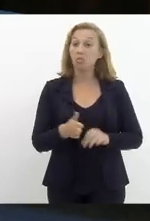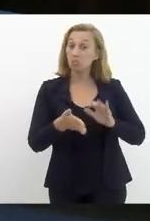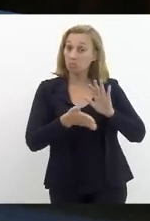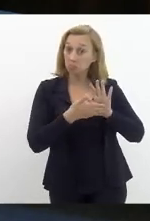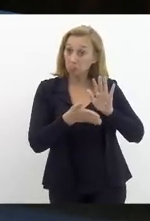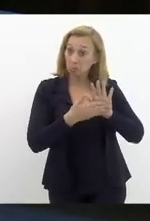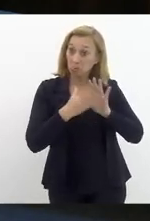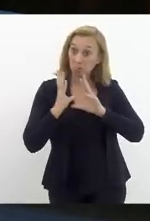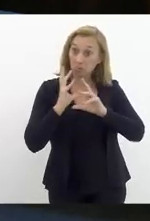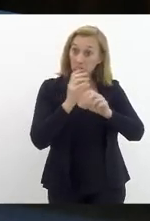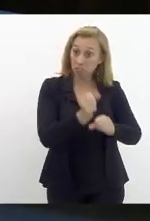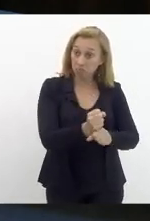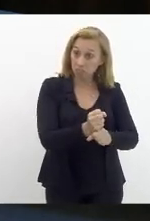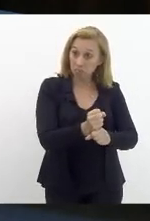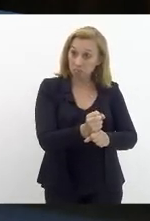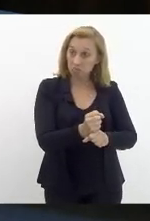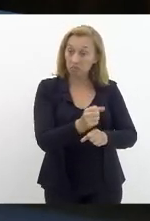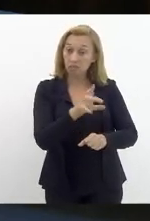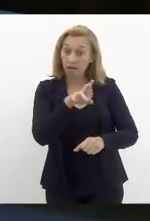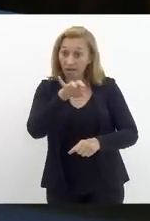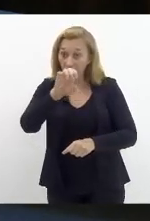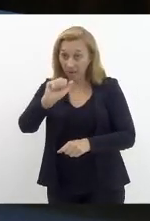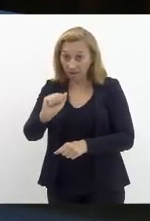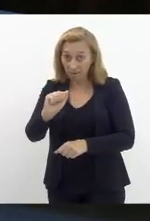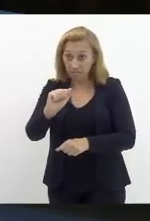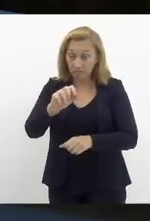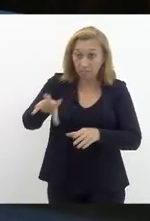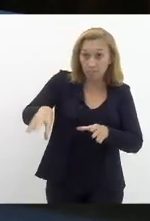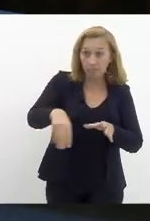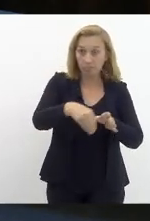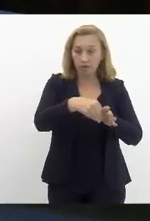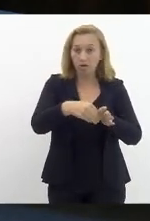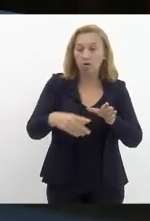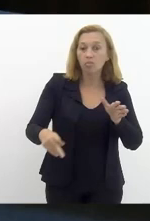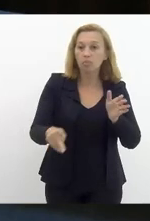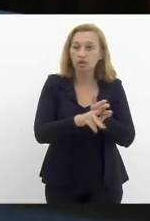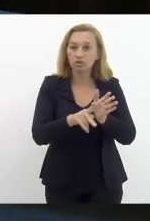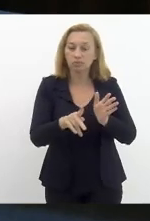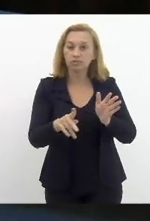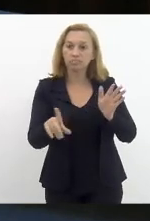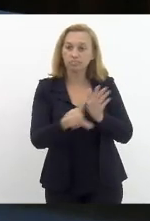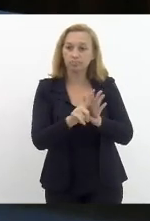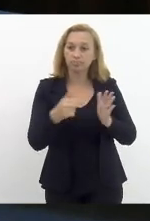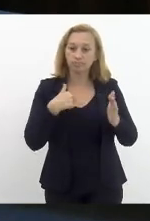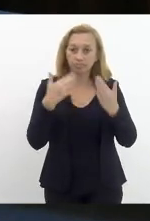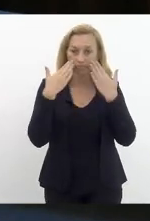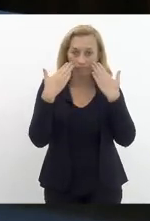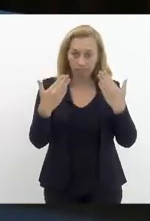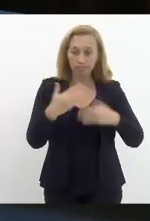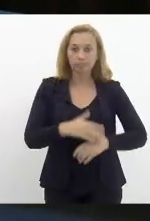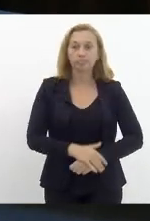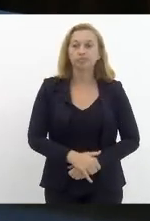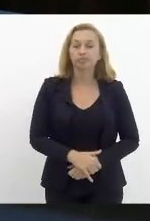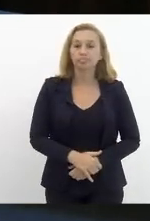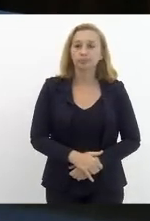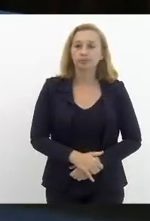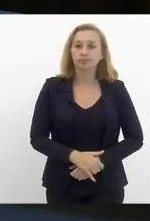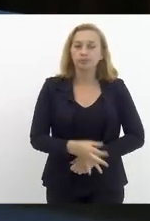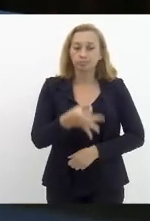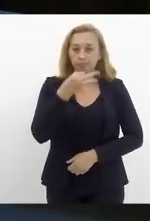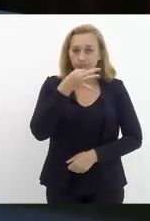de revisão da cláusula de barreira, que foi o que ensejou o projeto de lei que eu apresentei. O